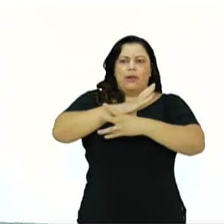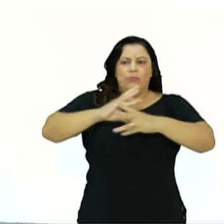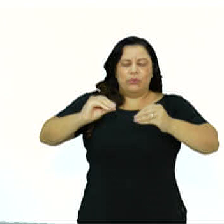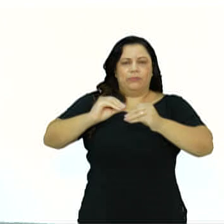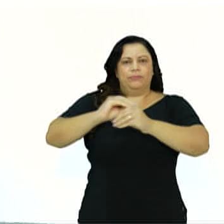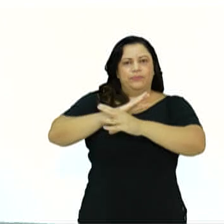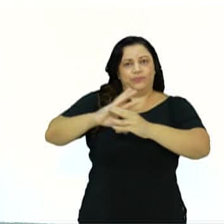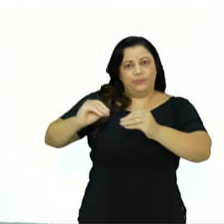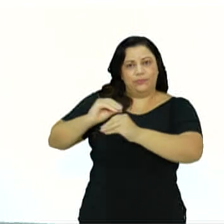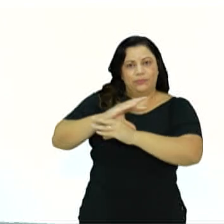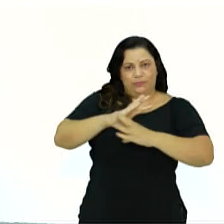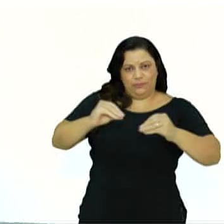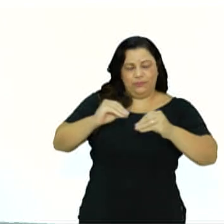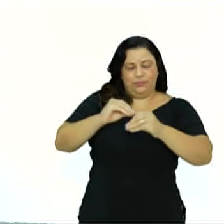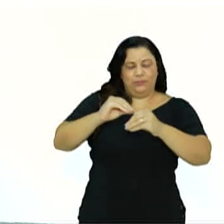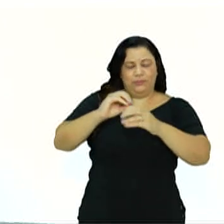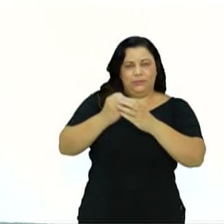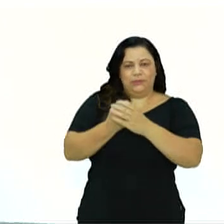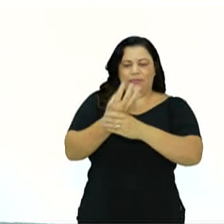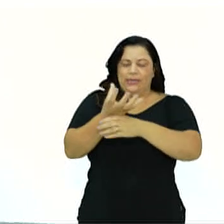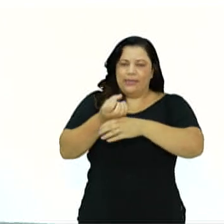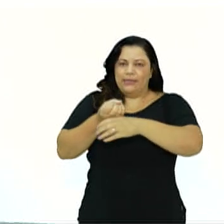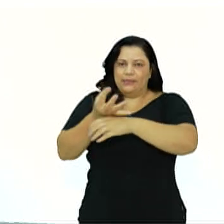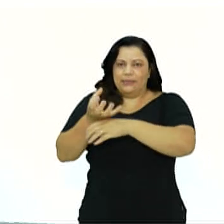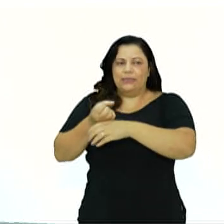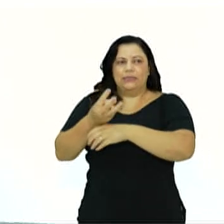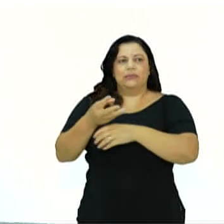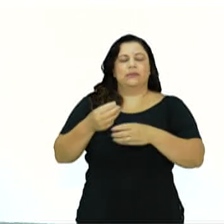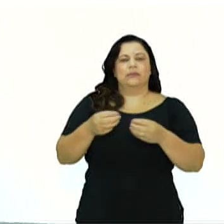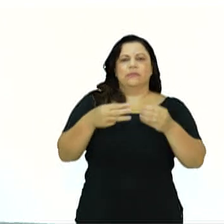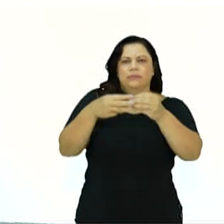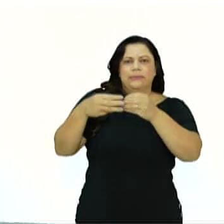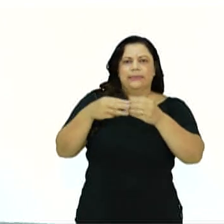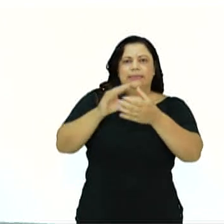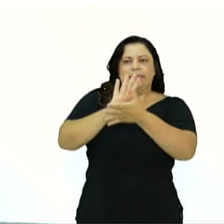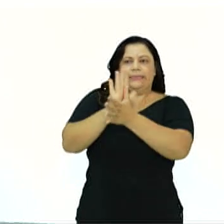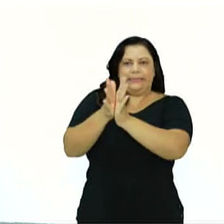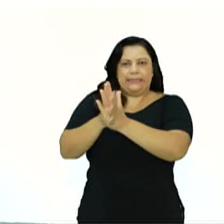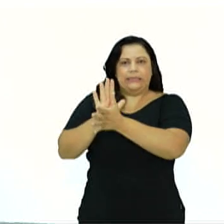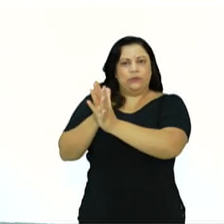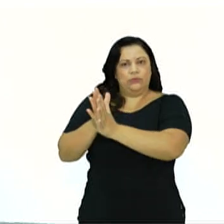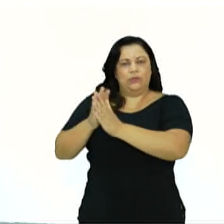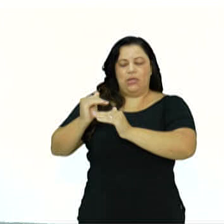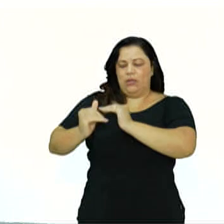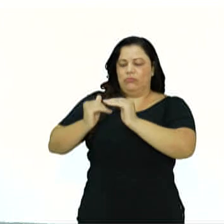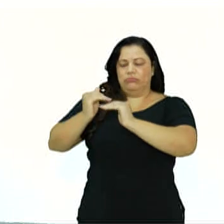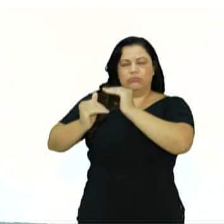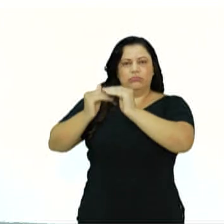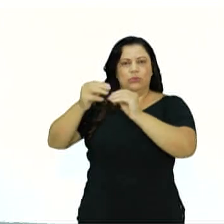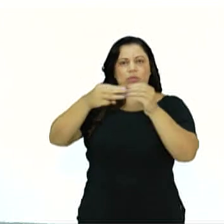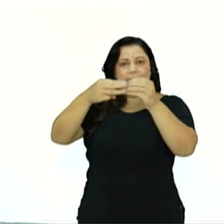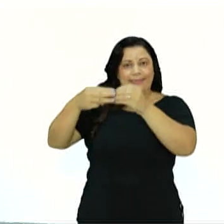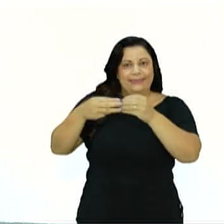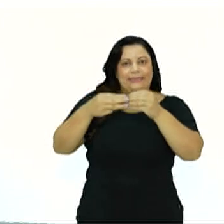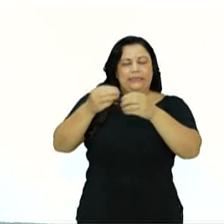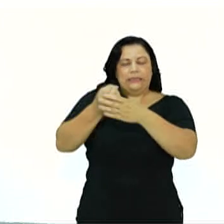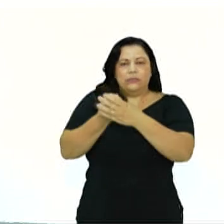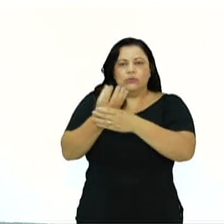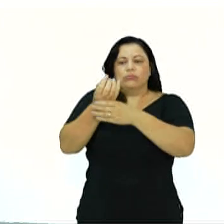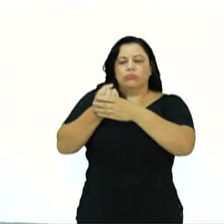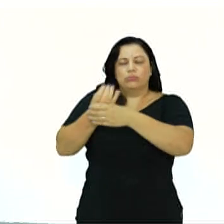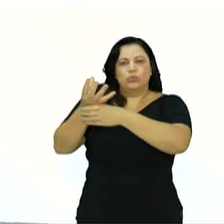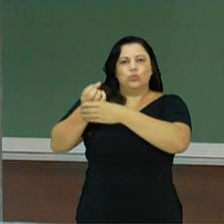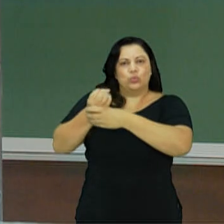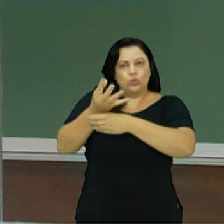pode entender, né, que o osteoblasto e os osteócitos, né, são construtores ali e o osteoclasto é um destruidor. Não,